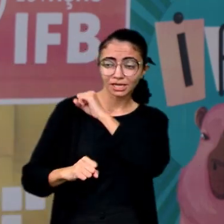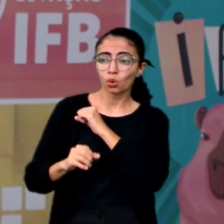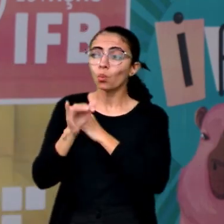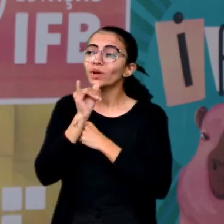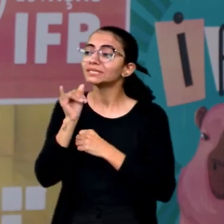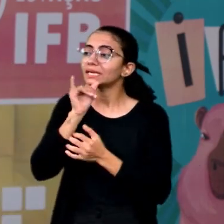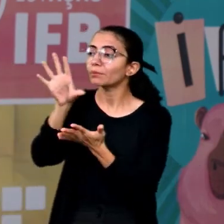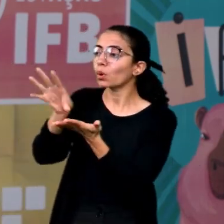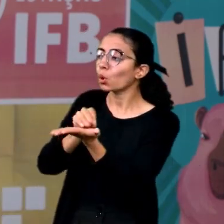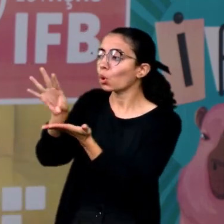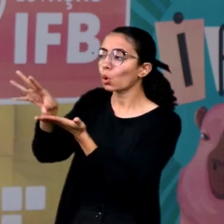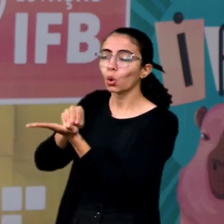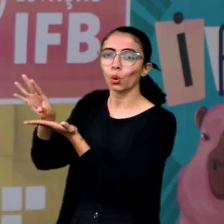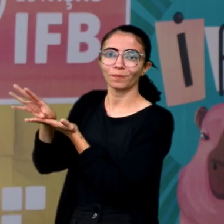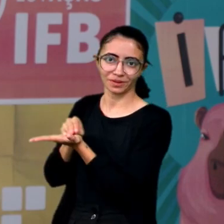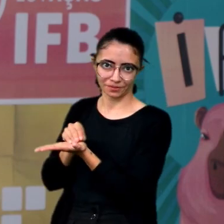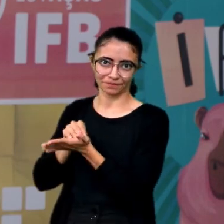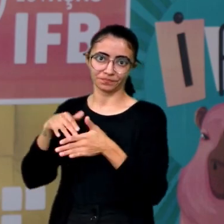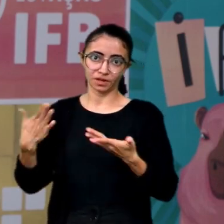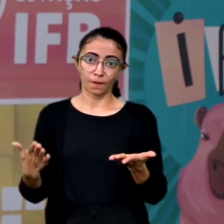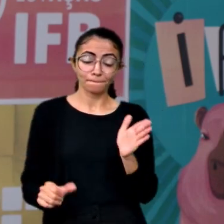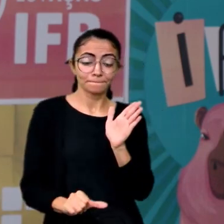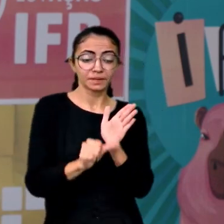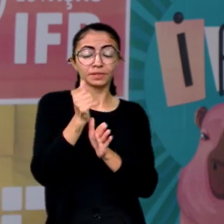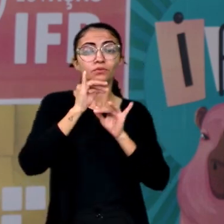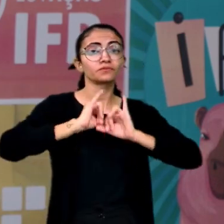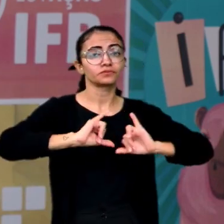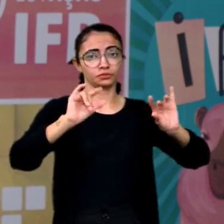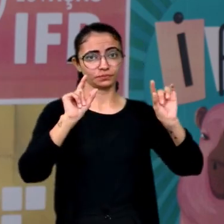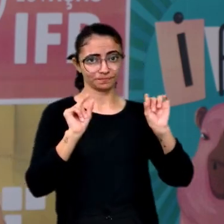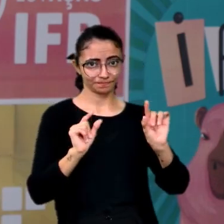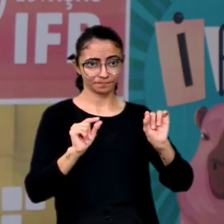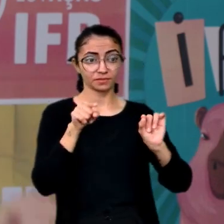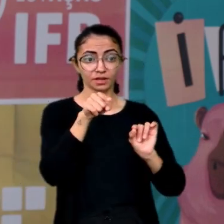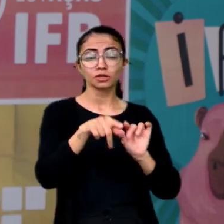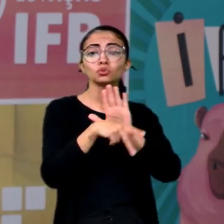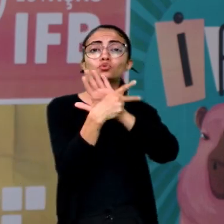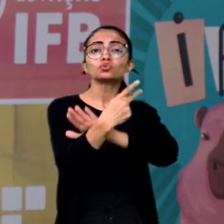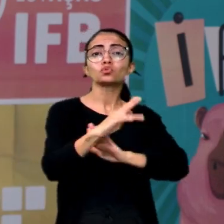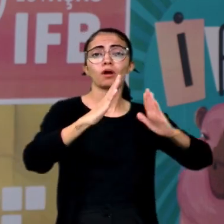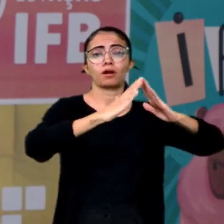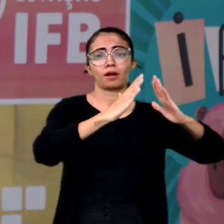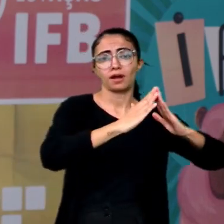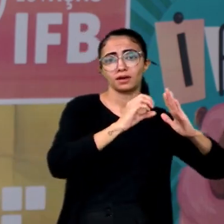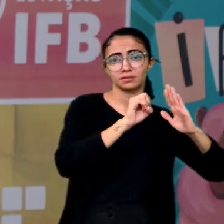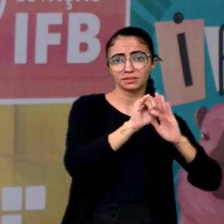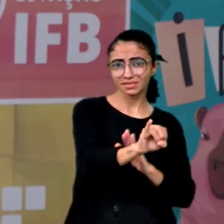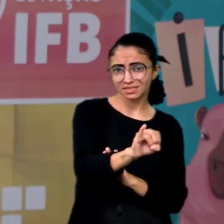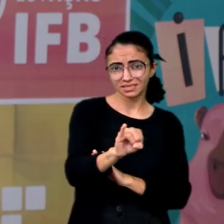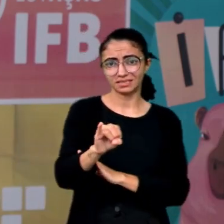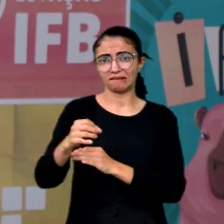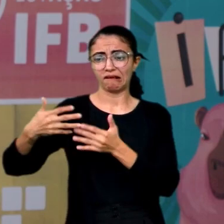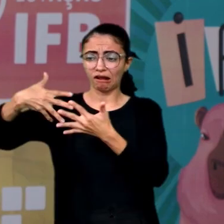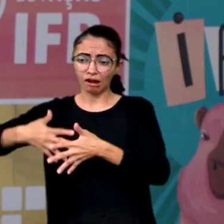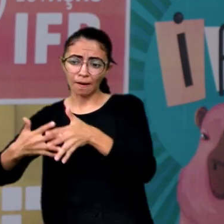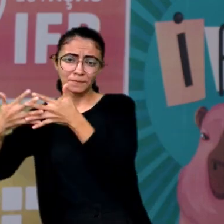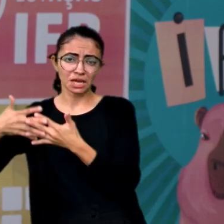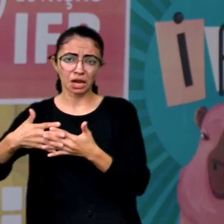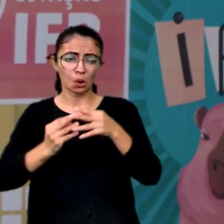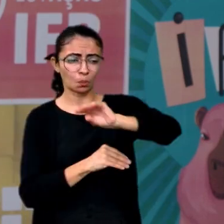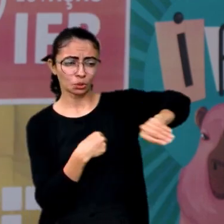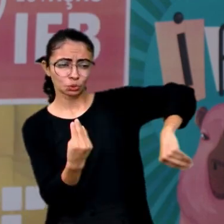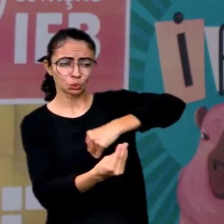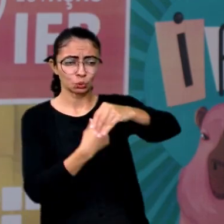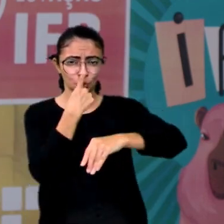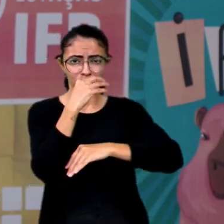Então, o recado que eu deixo é, primeiro, na sua casa. Independente se o caminhão coloca tudo junto, começa a